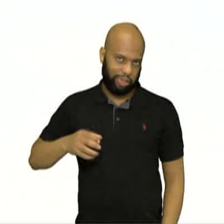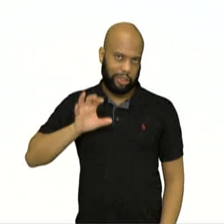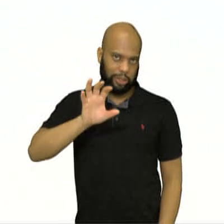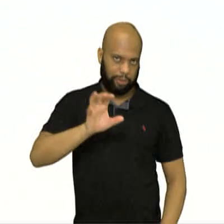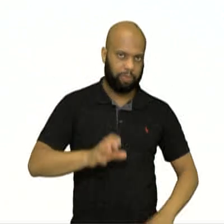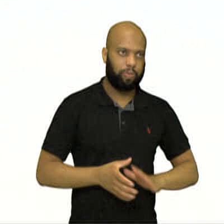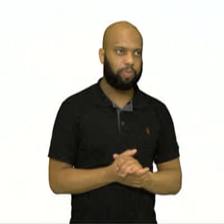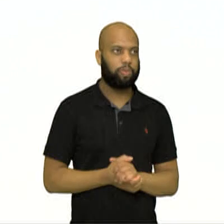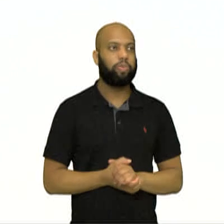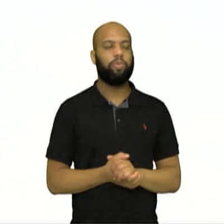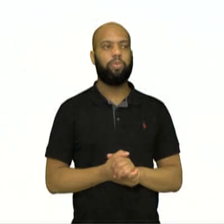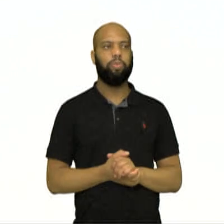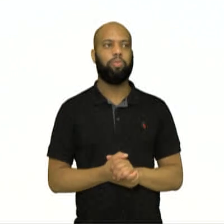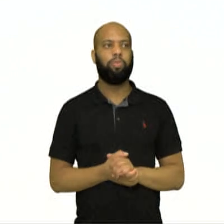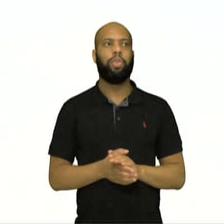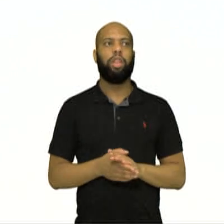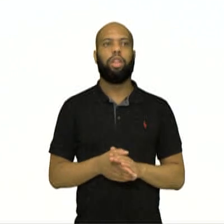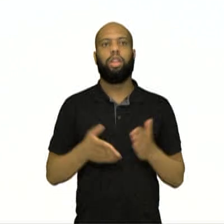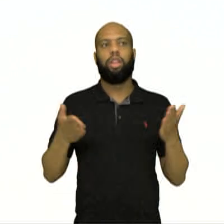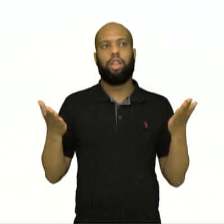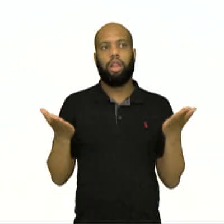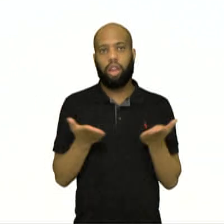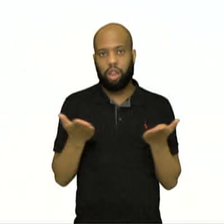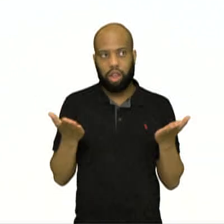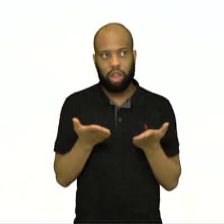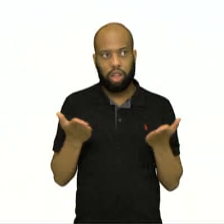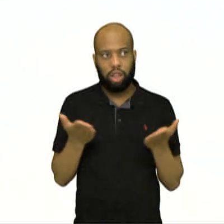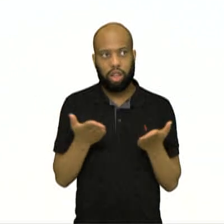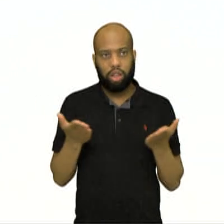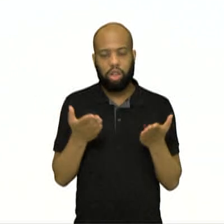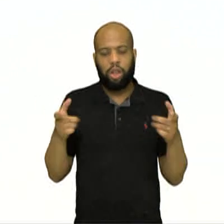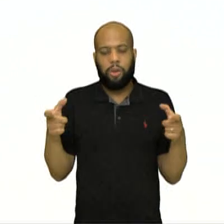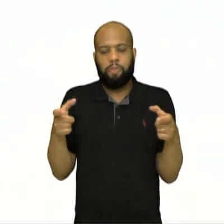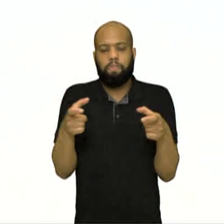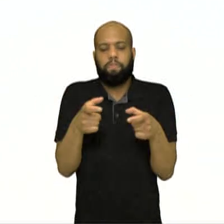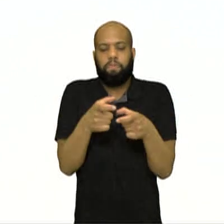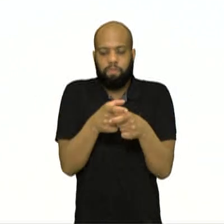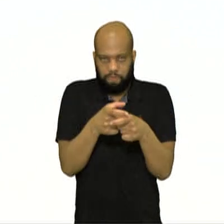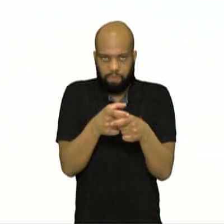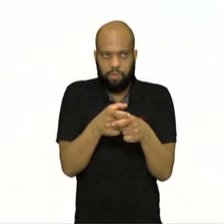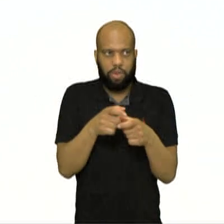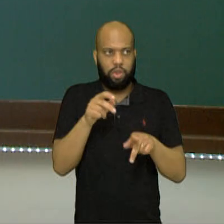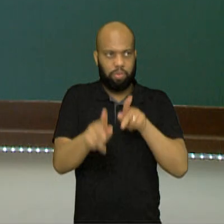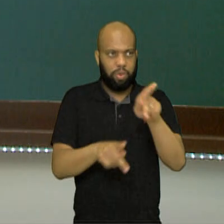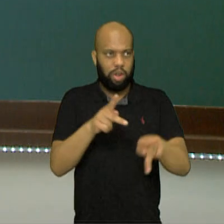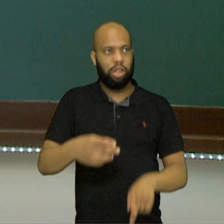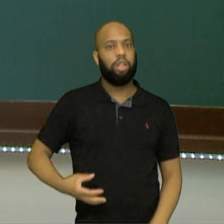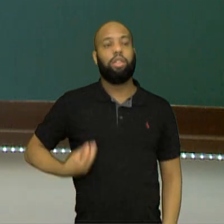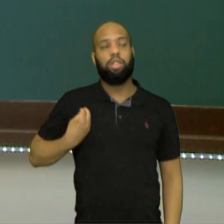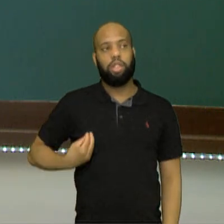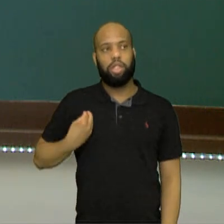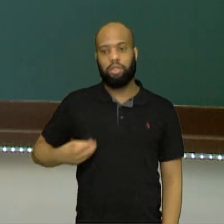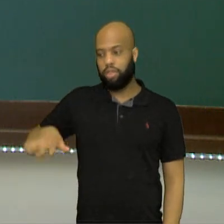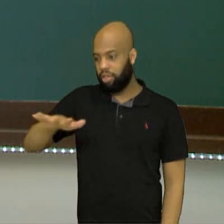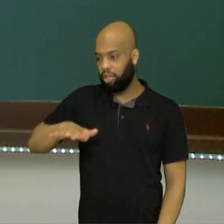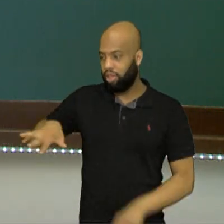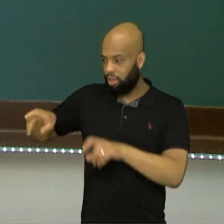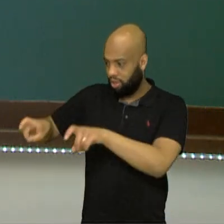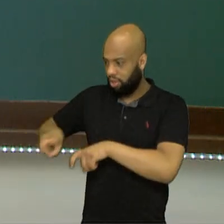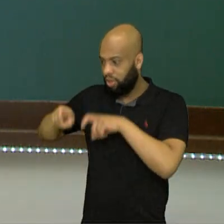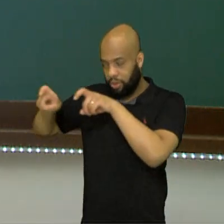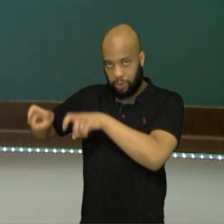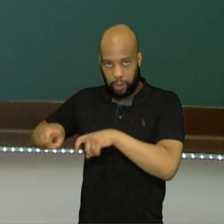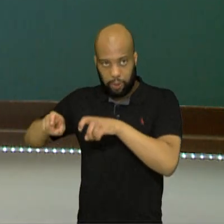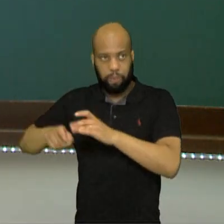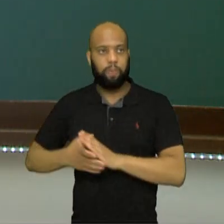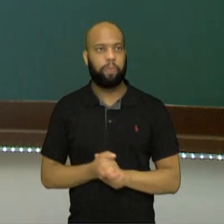sítios, né? Atualmente é bem a minoria, né, da população brasileira que vive nessas áreas